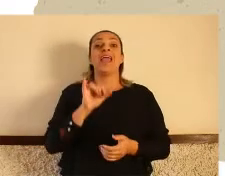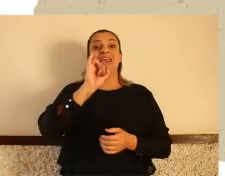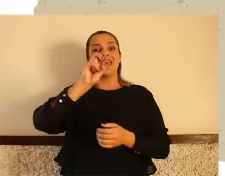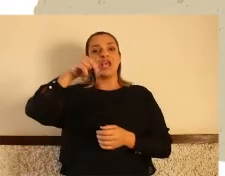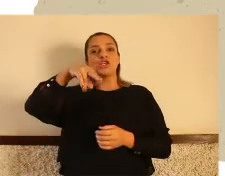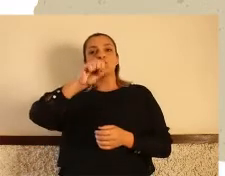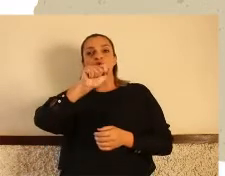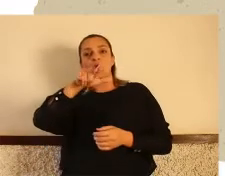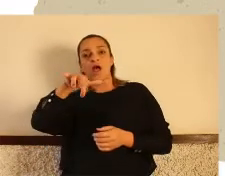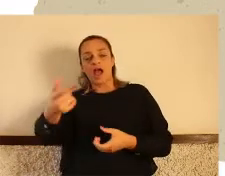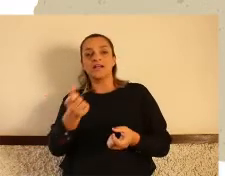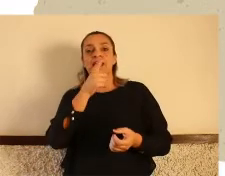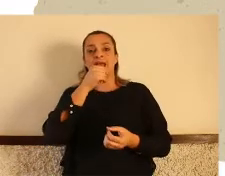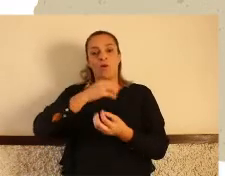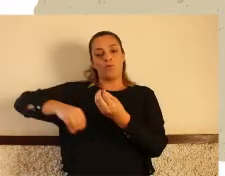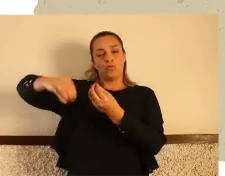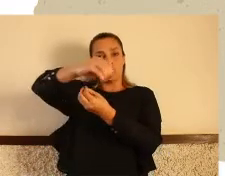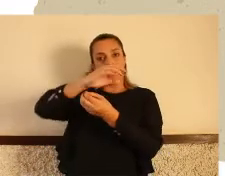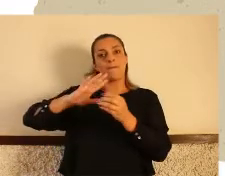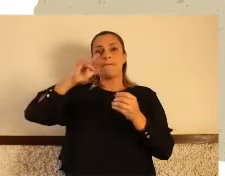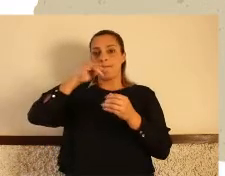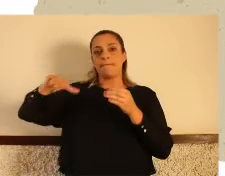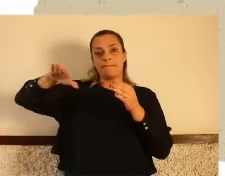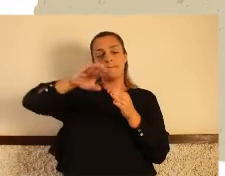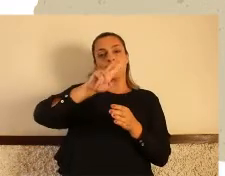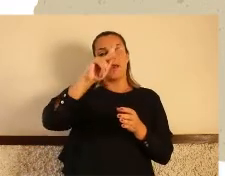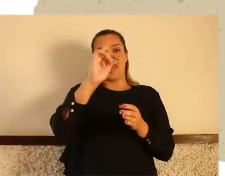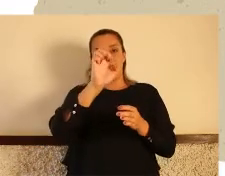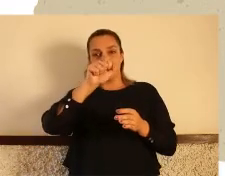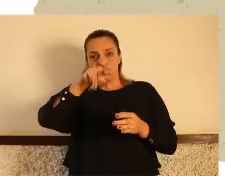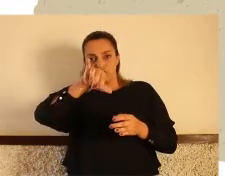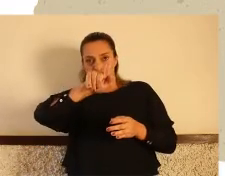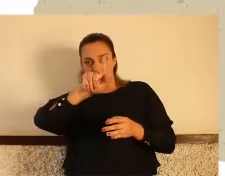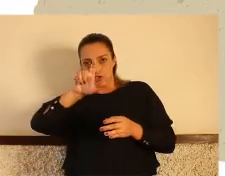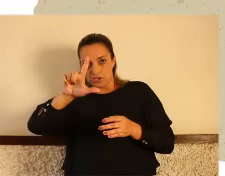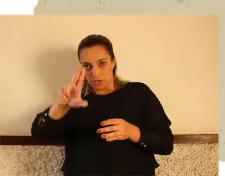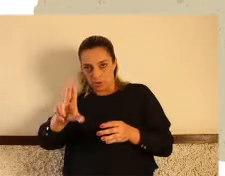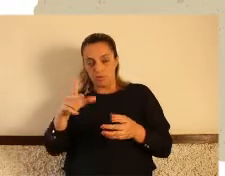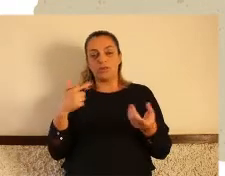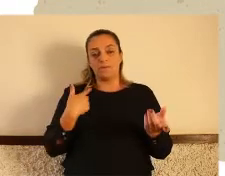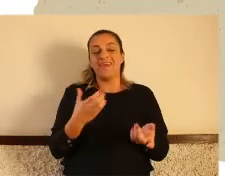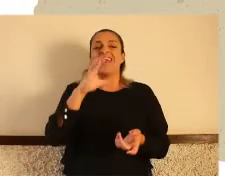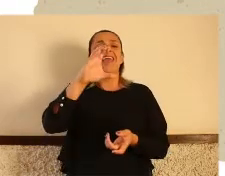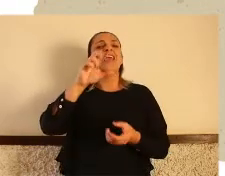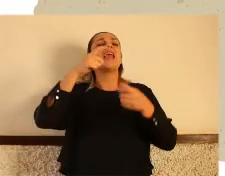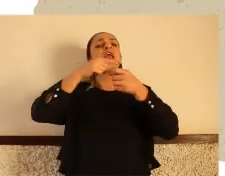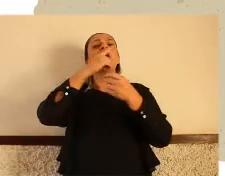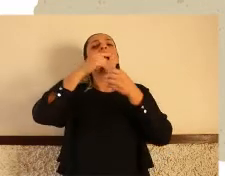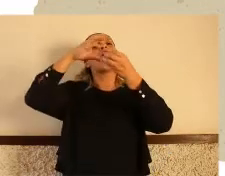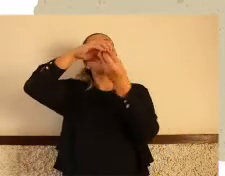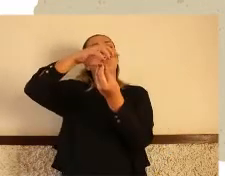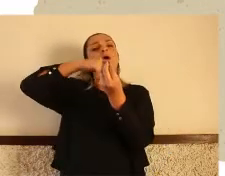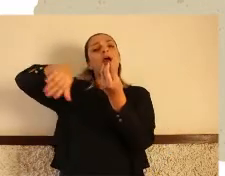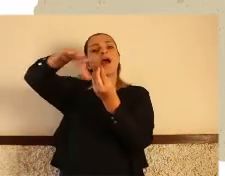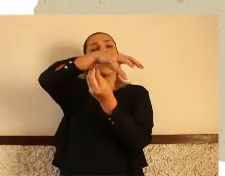compreende as ilhas do Mar Egeu, chama atenção aí para a civilização cretense, da ilha de Creta,